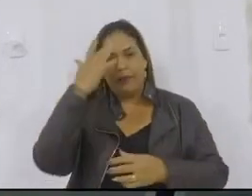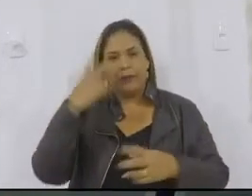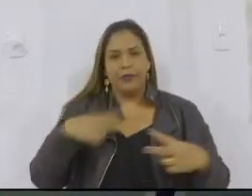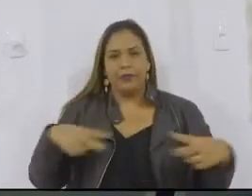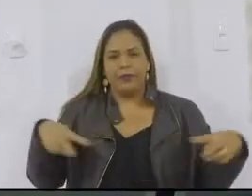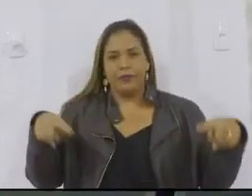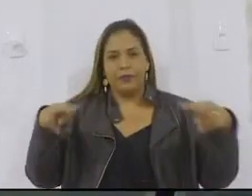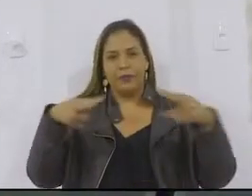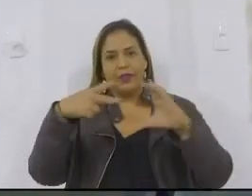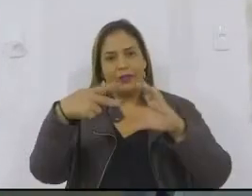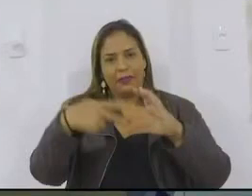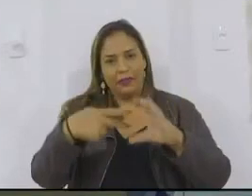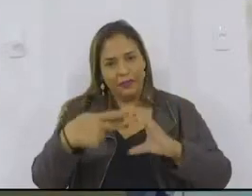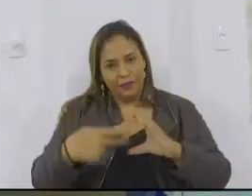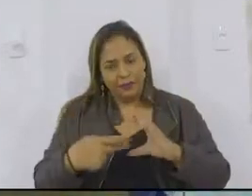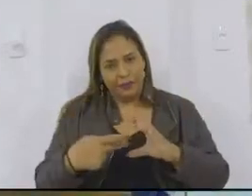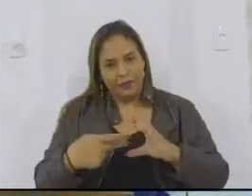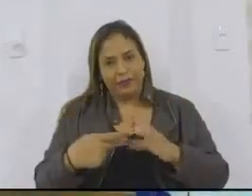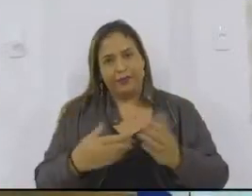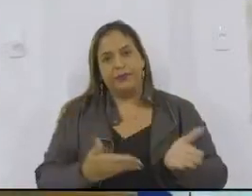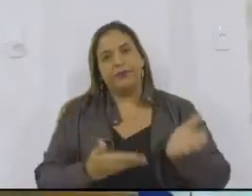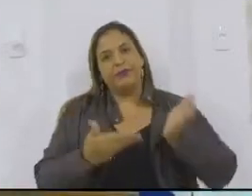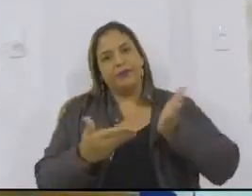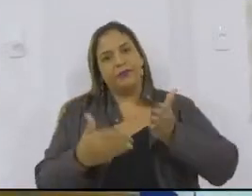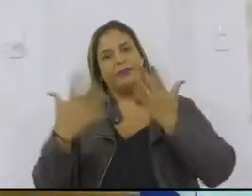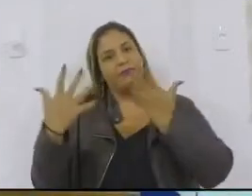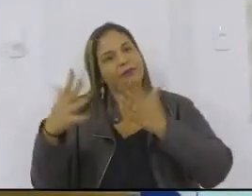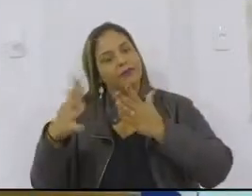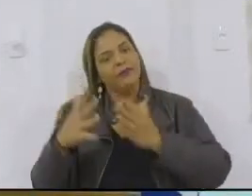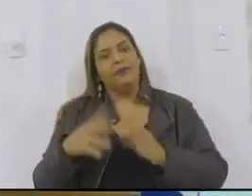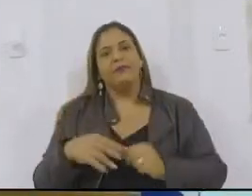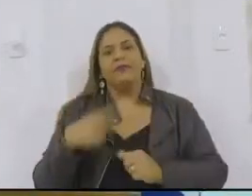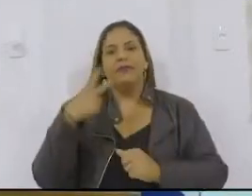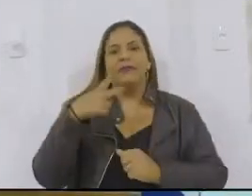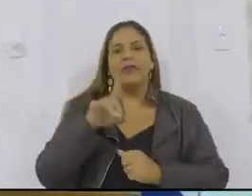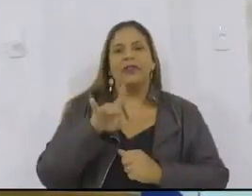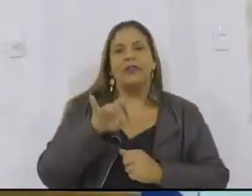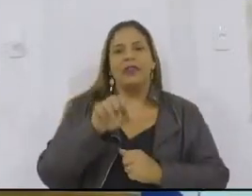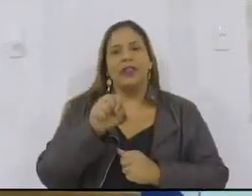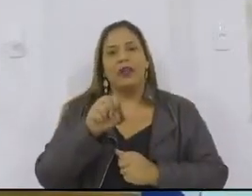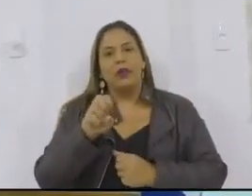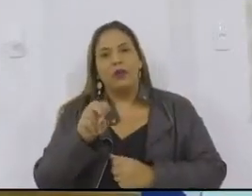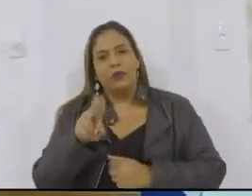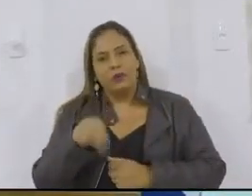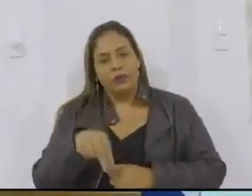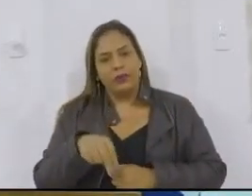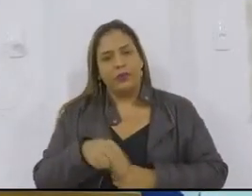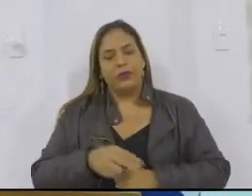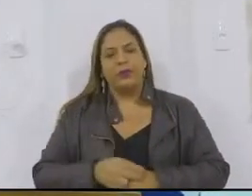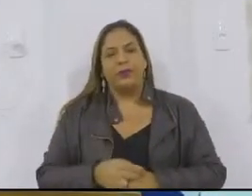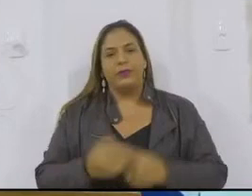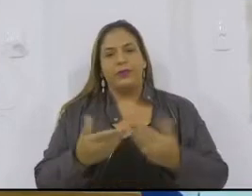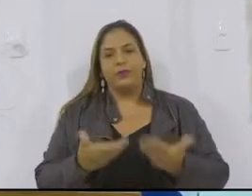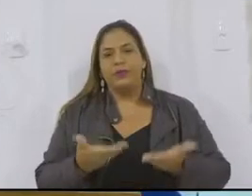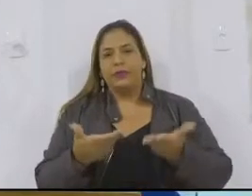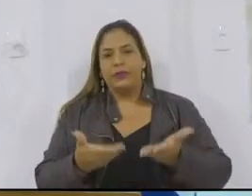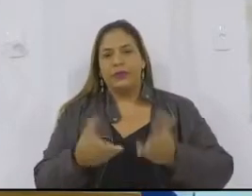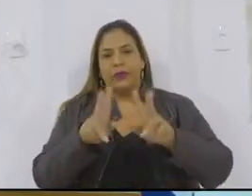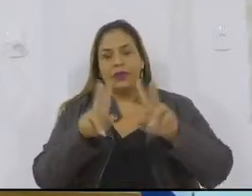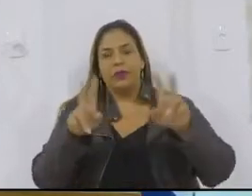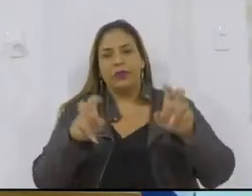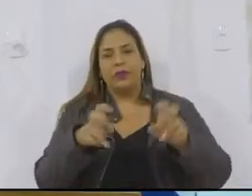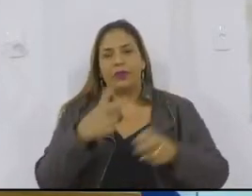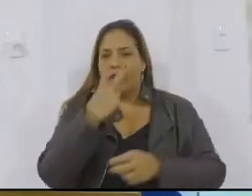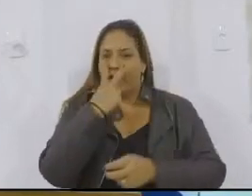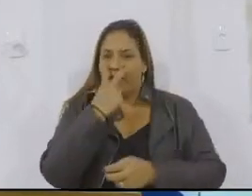Câmara. Venho aqui parabenizar o vereador Delcio, vereador, quando o senhor comentou sobre a questão das